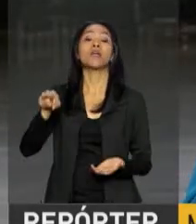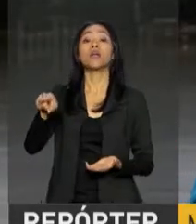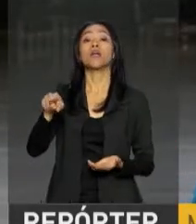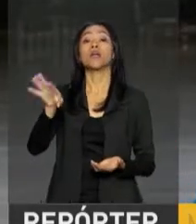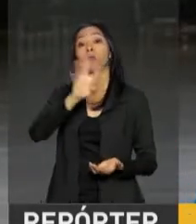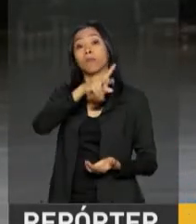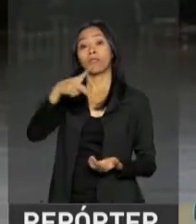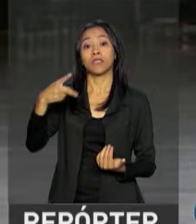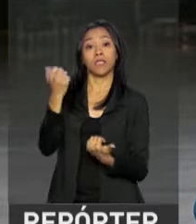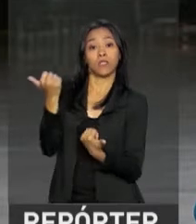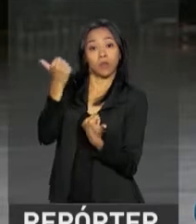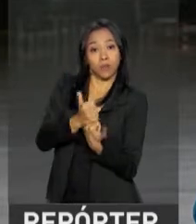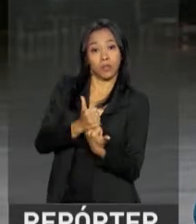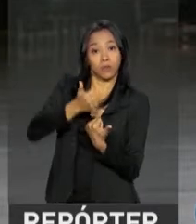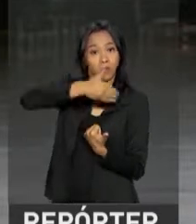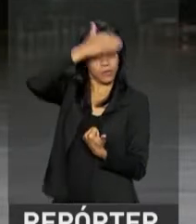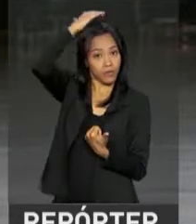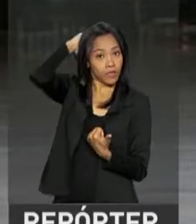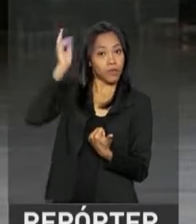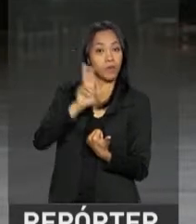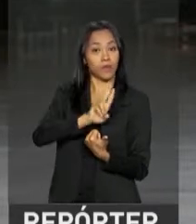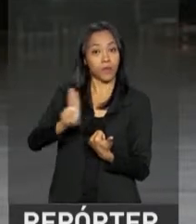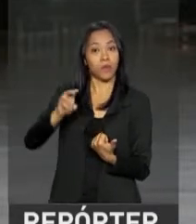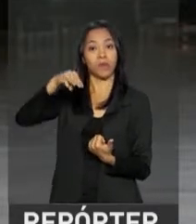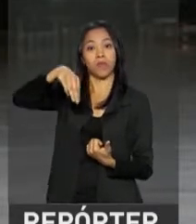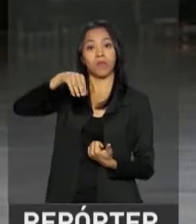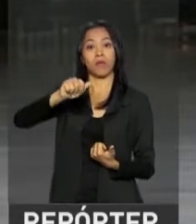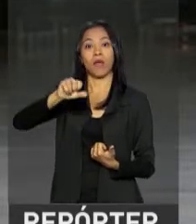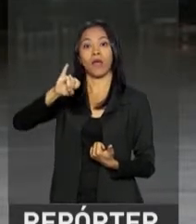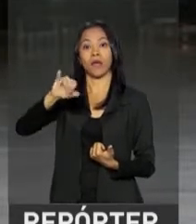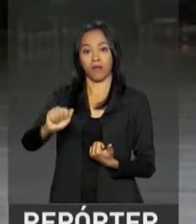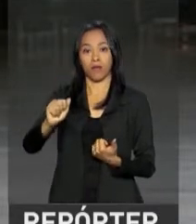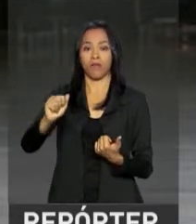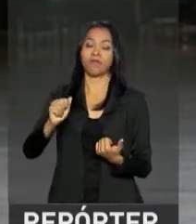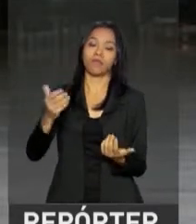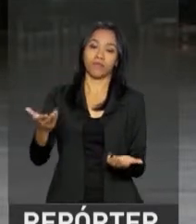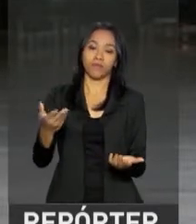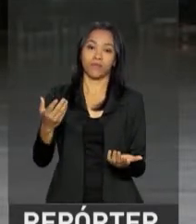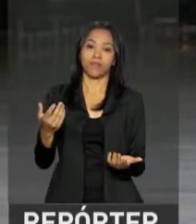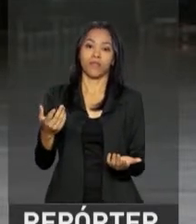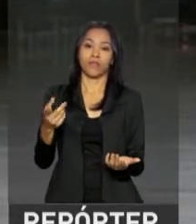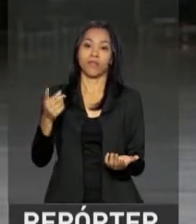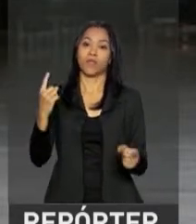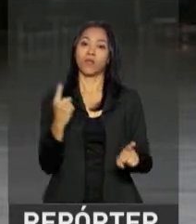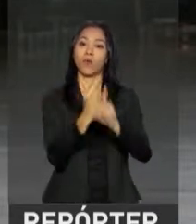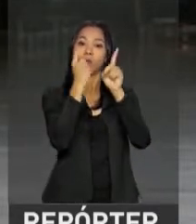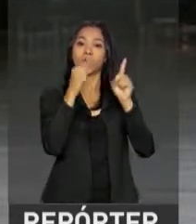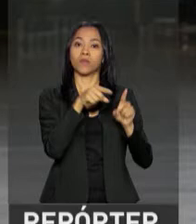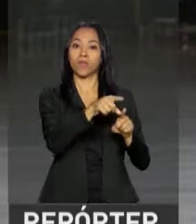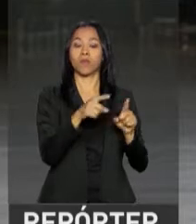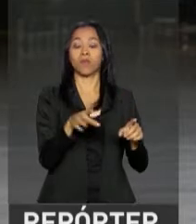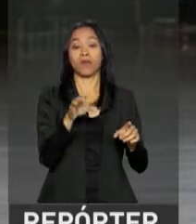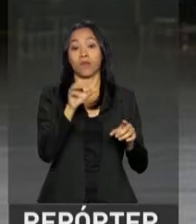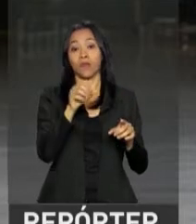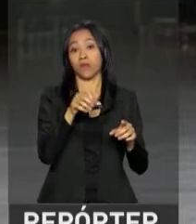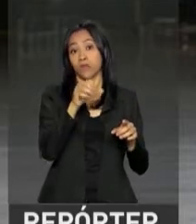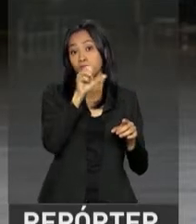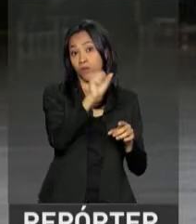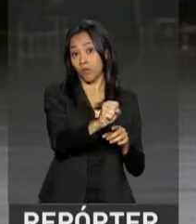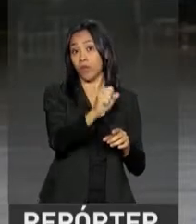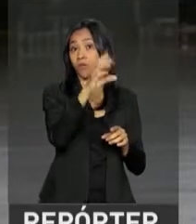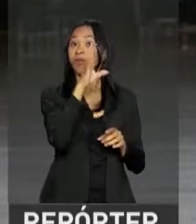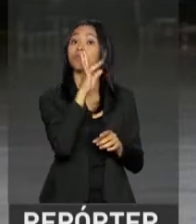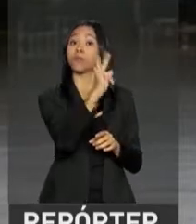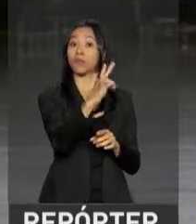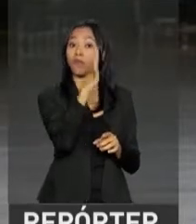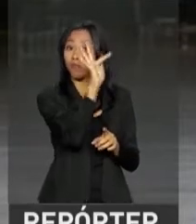em exercício, Rodrigo Maia, se encontra com a presidente do Supremo Tribunal Federal, a ministra